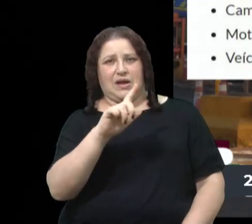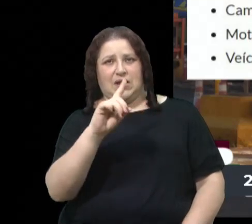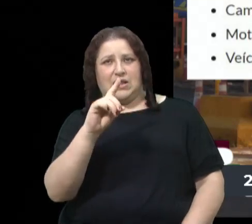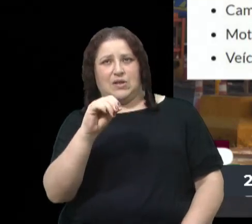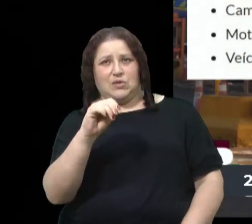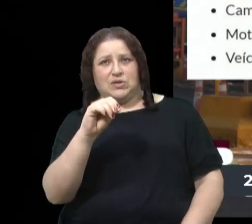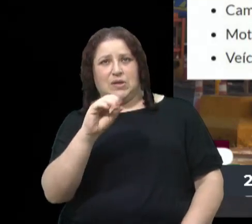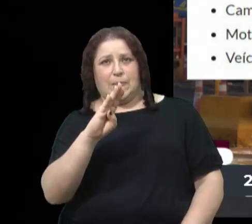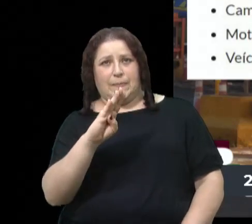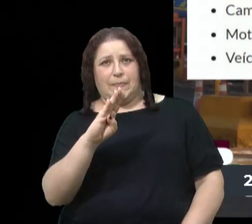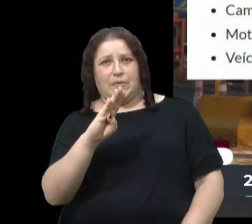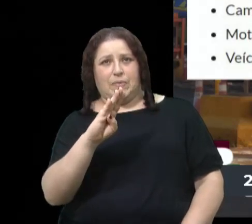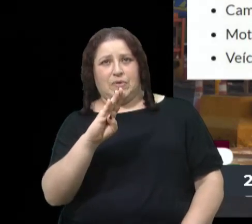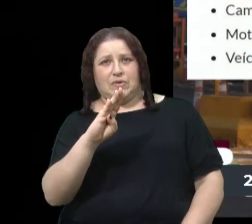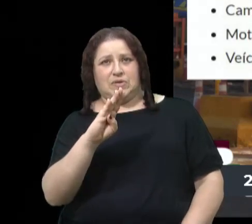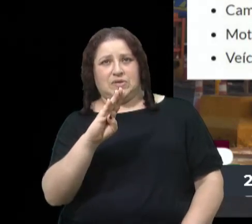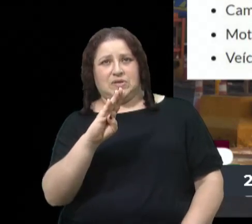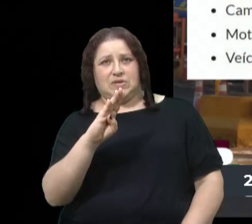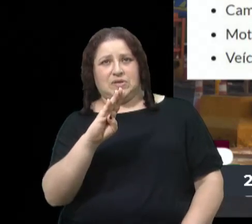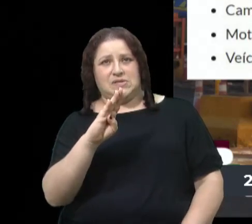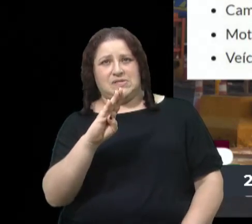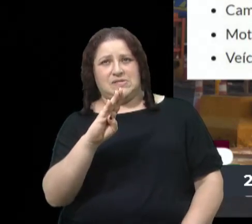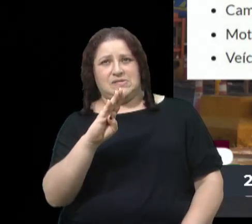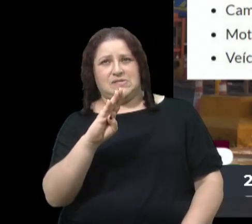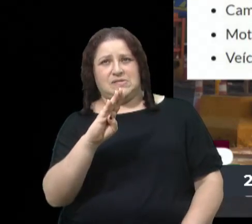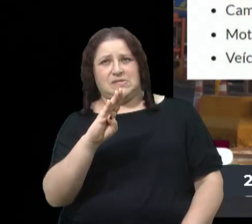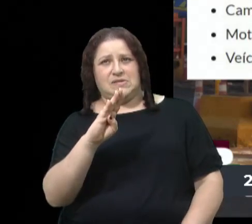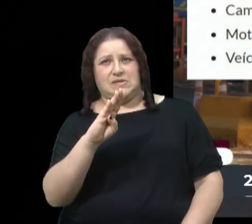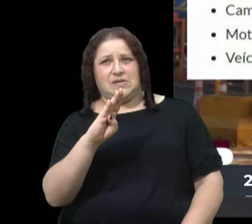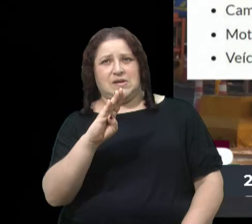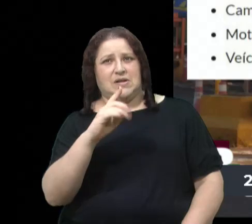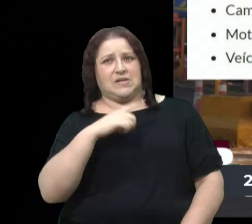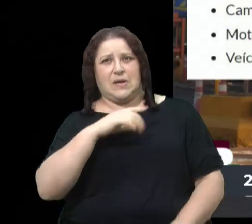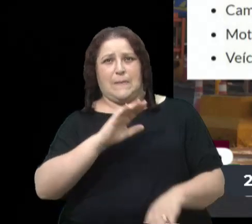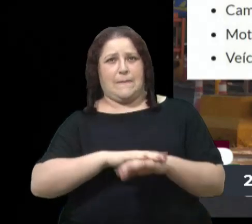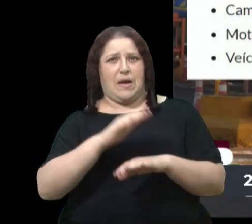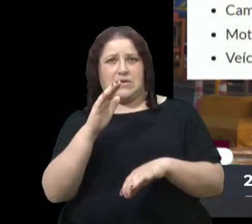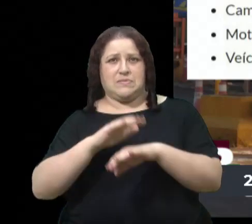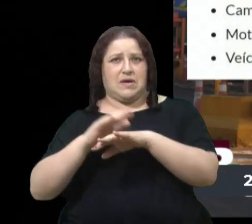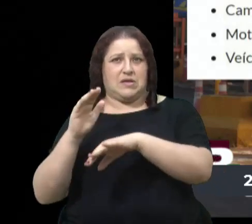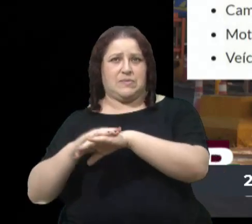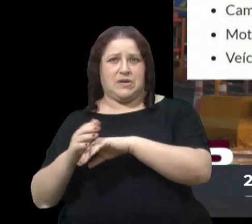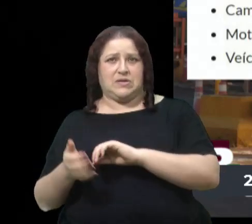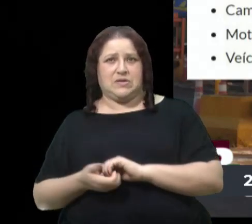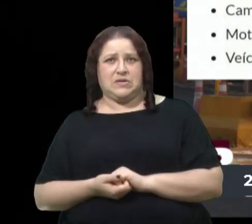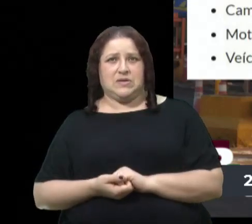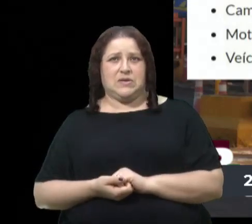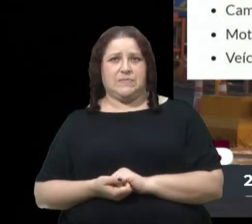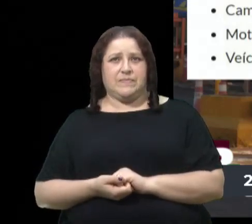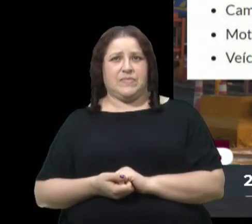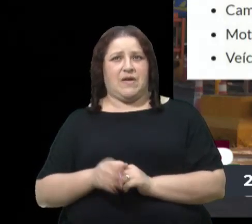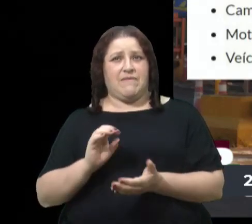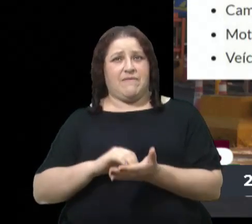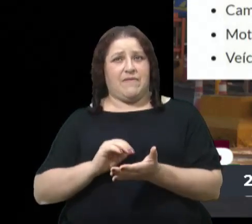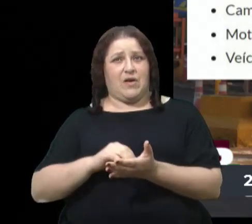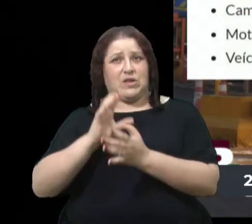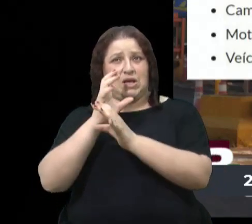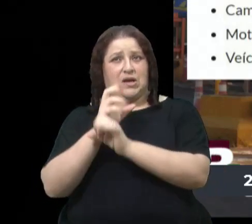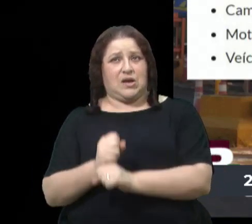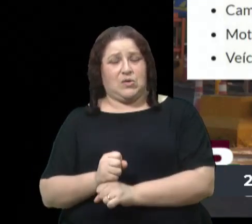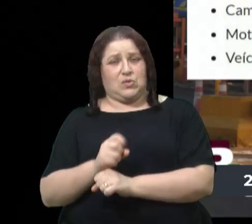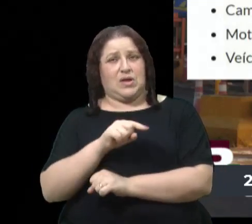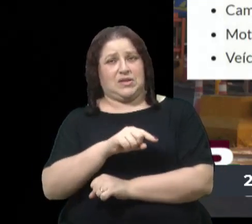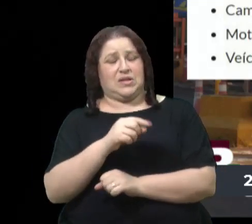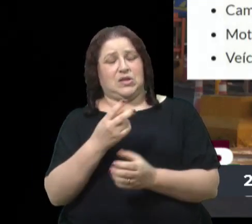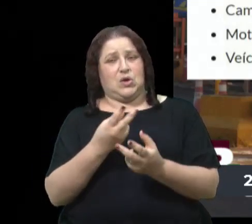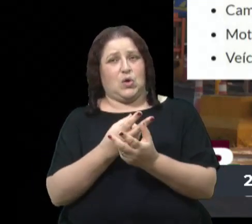Santana, 7,19. Fora o cálculo que eu agora acabei fazendo aqui, que se fosse só os de hoje, tá? Com